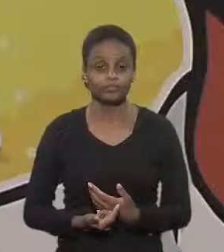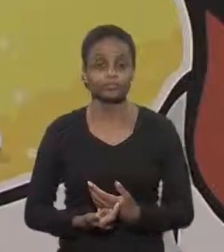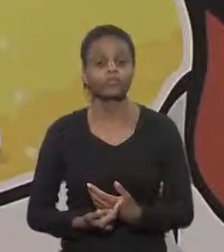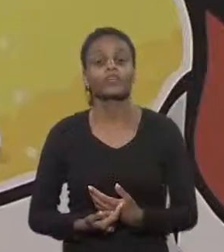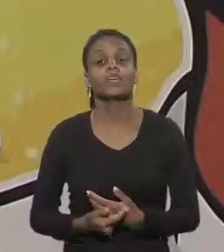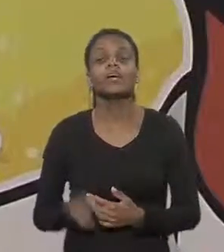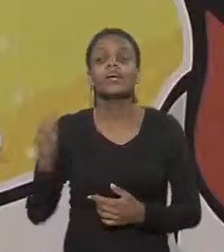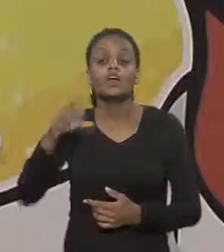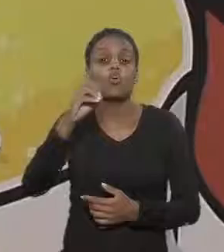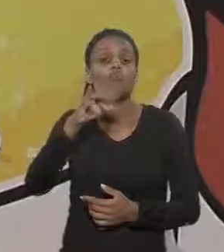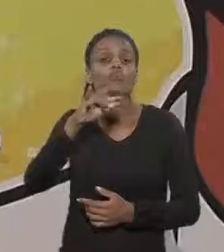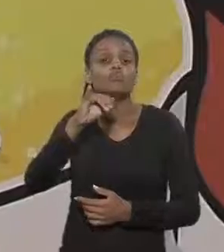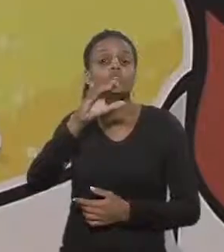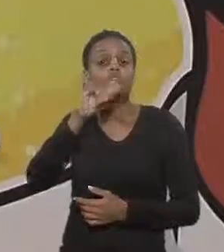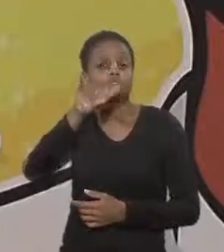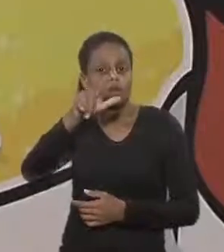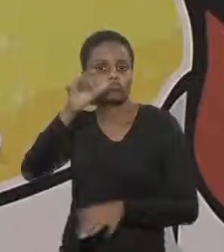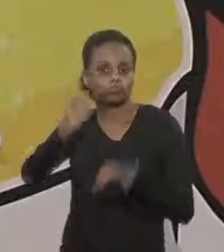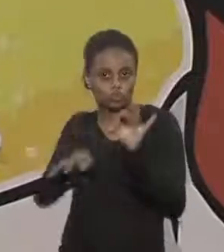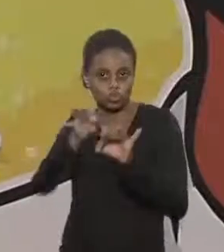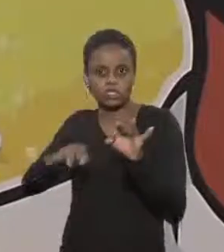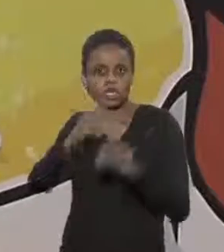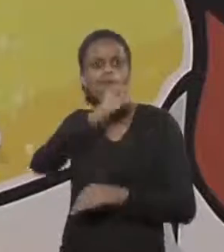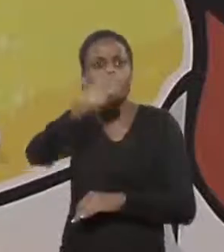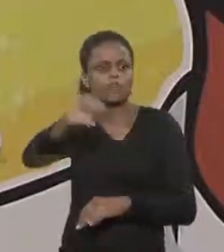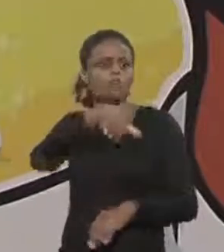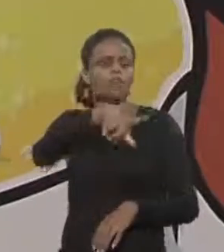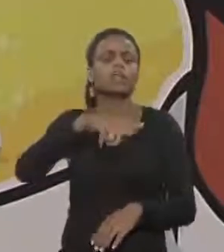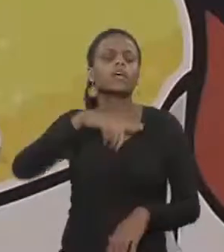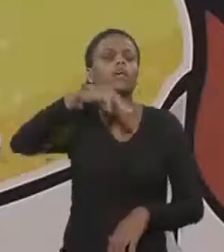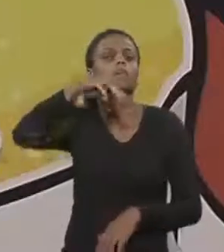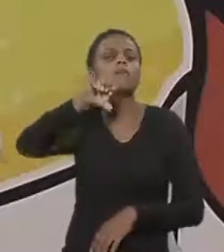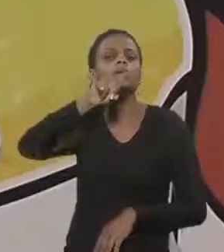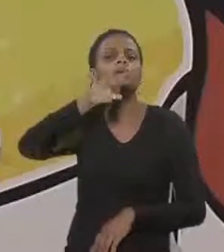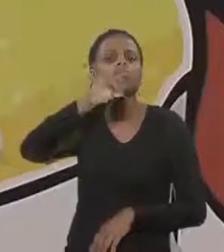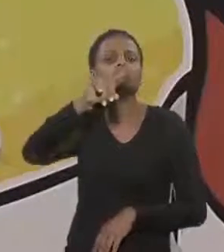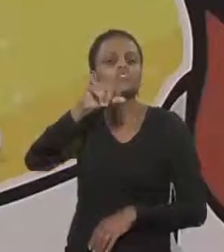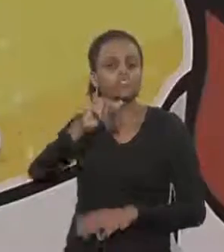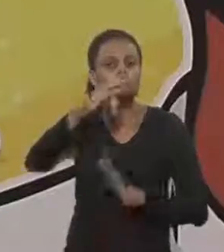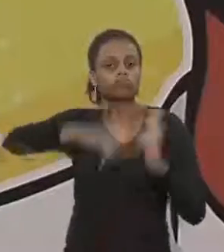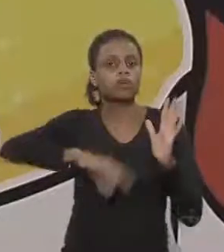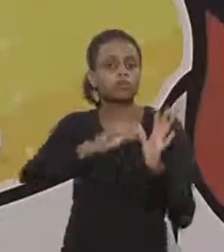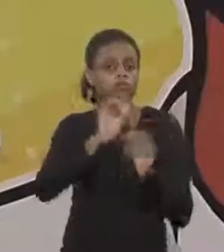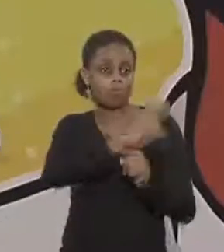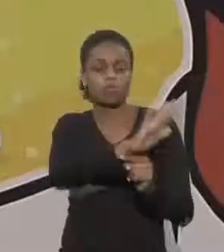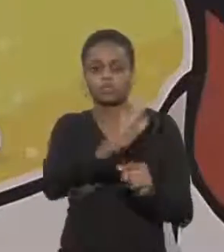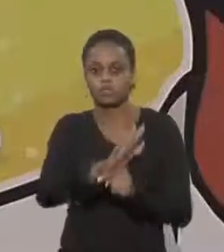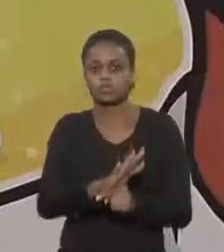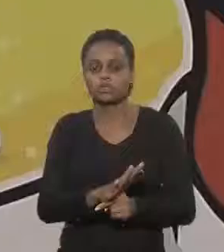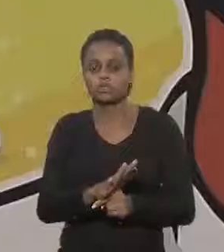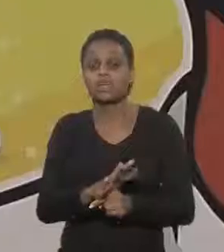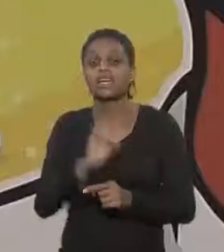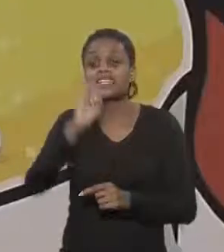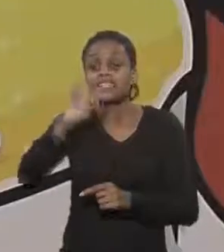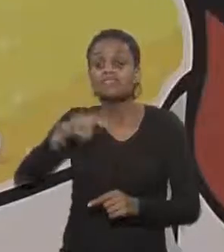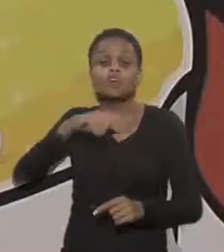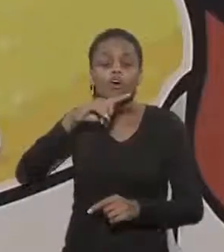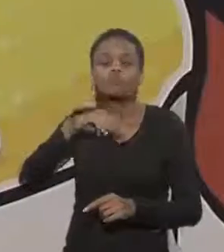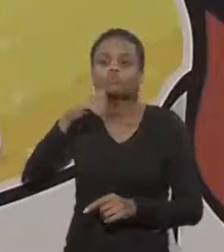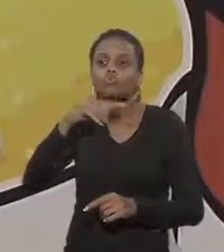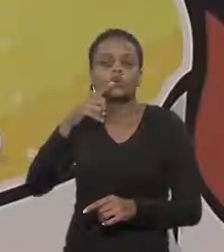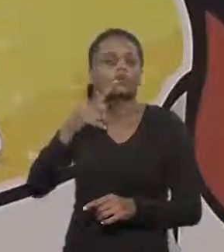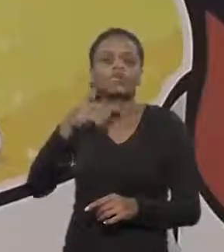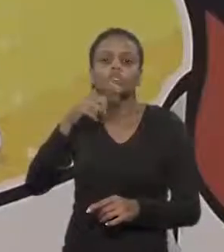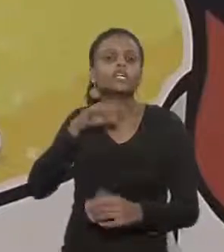notícia dessa medida é o oficial de justiça. Aí se o oficial de justiça chegar lá, por algum motivo não